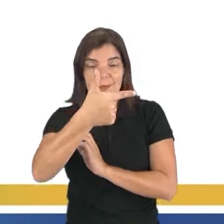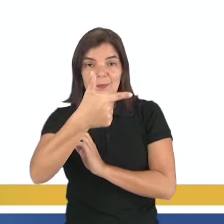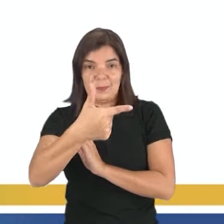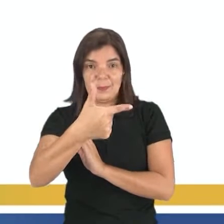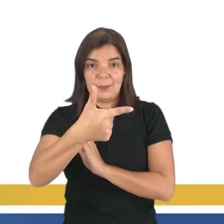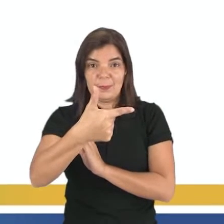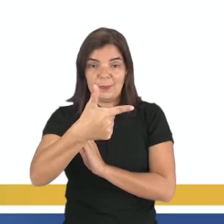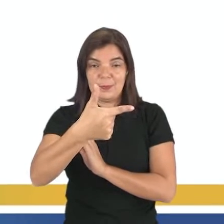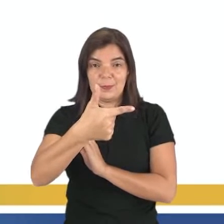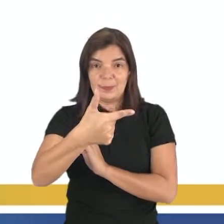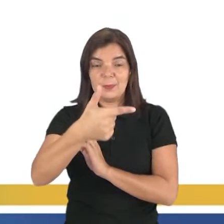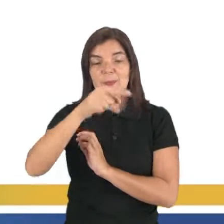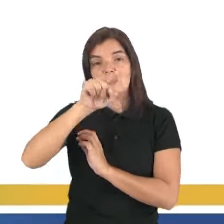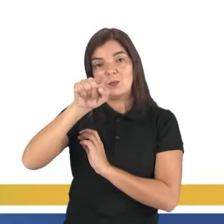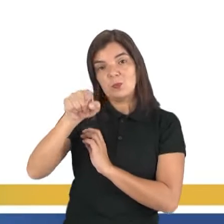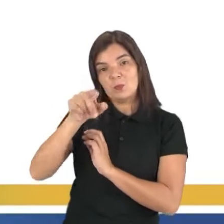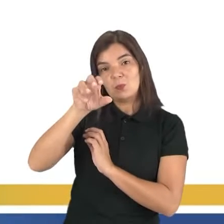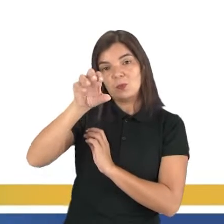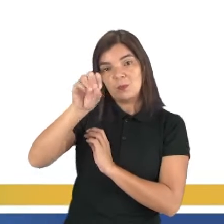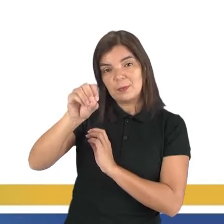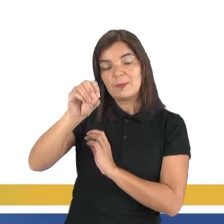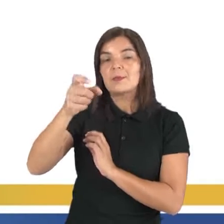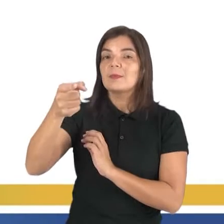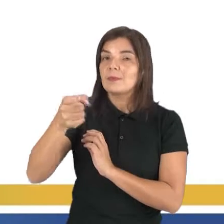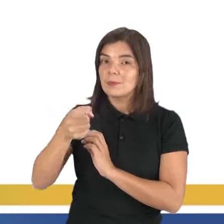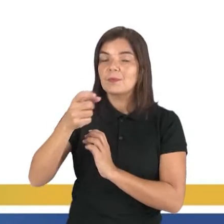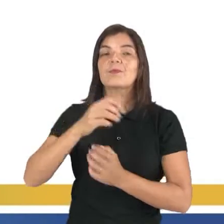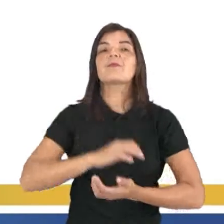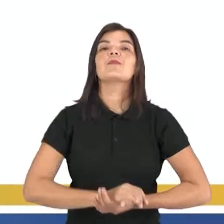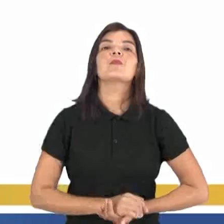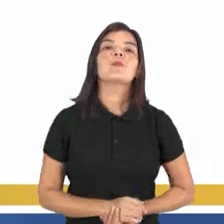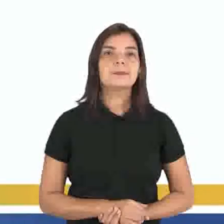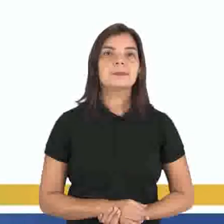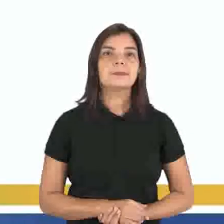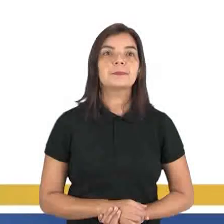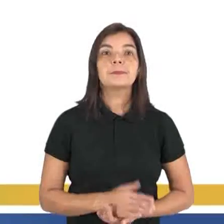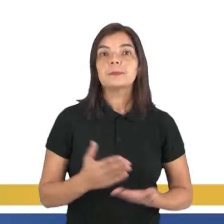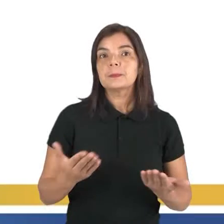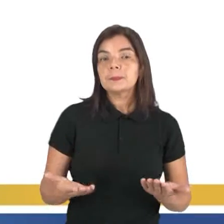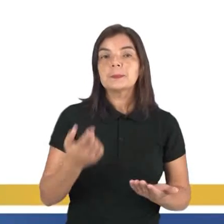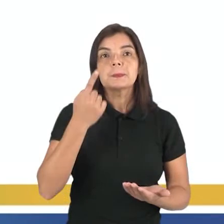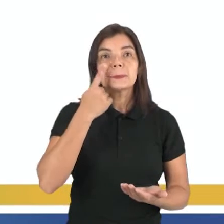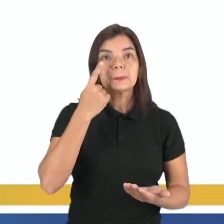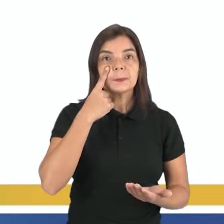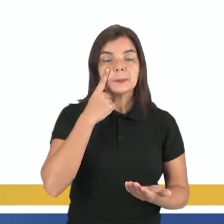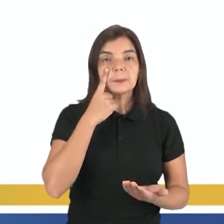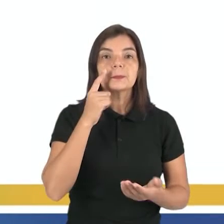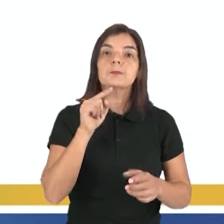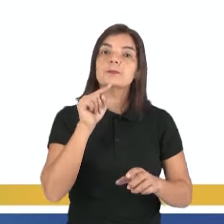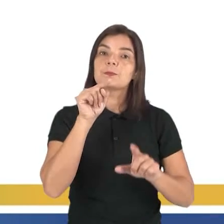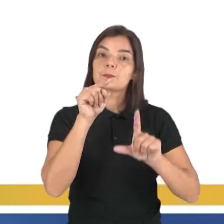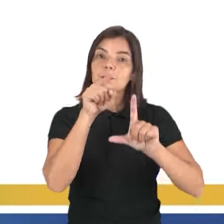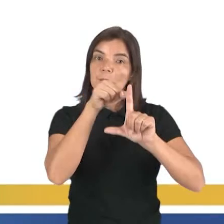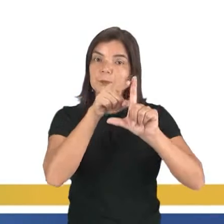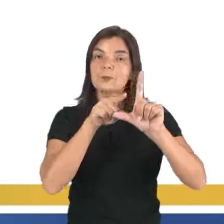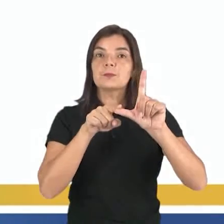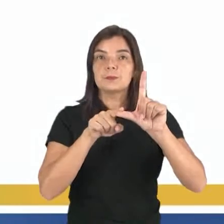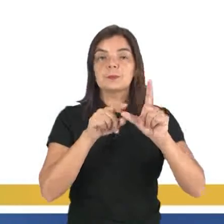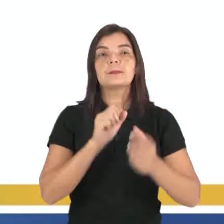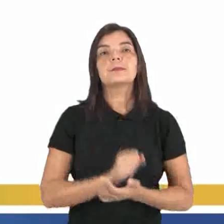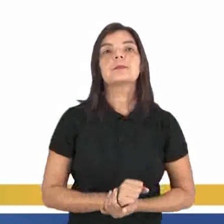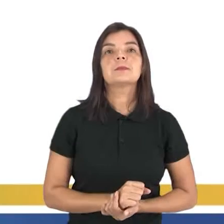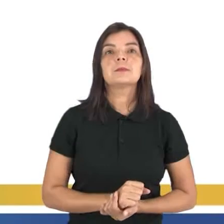G intercepta o eixo X no ponto 2 e 0. Então, bora marcar esses pontos no plano cartesiano,